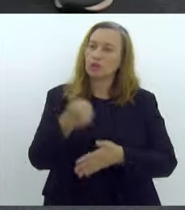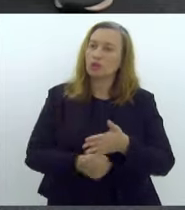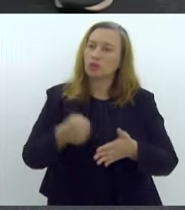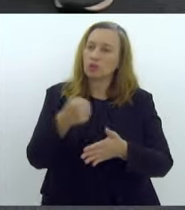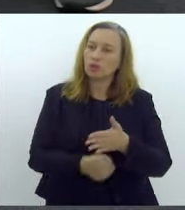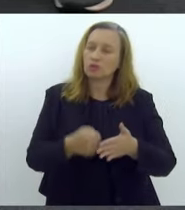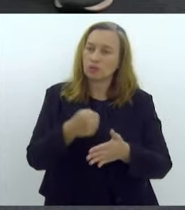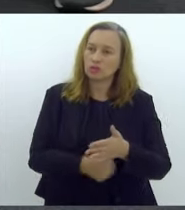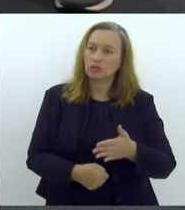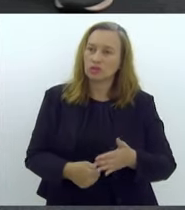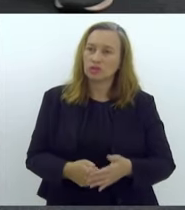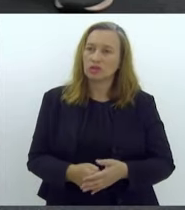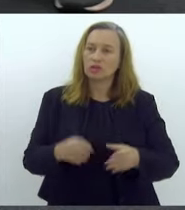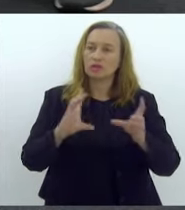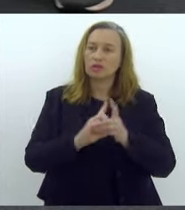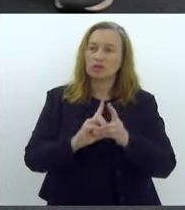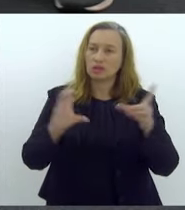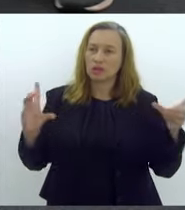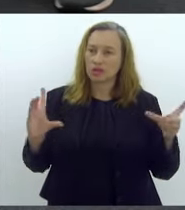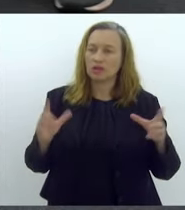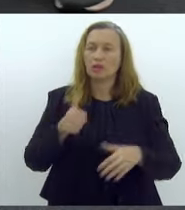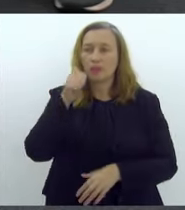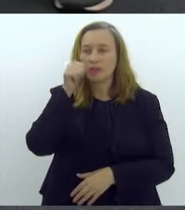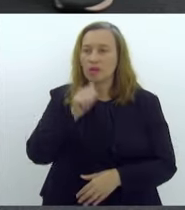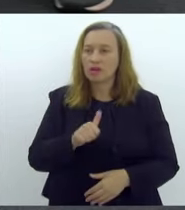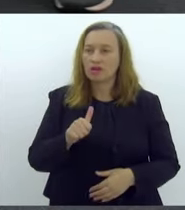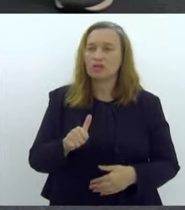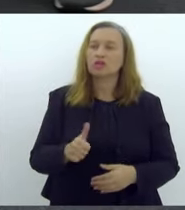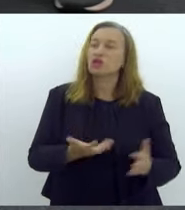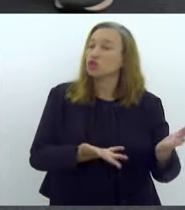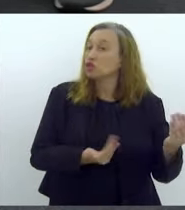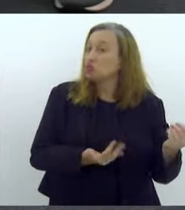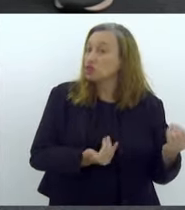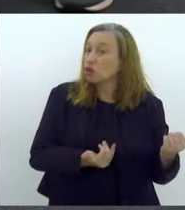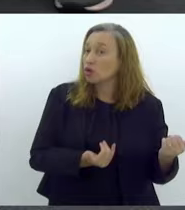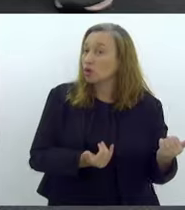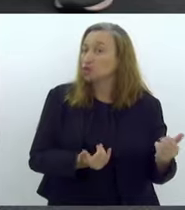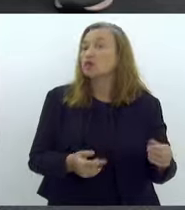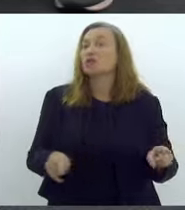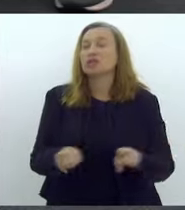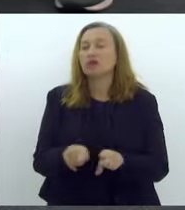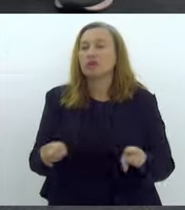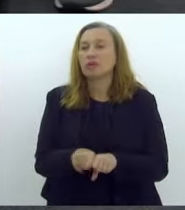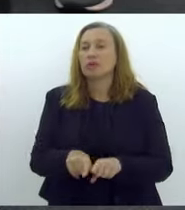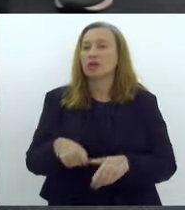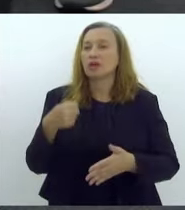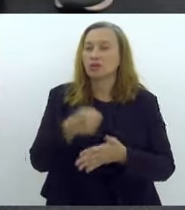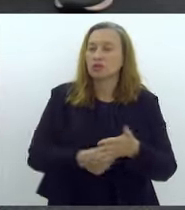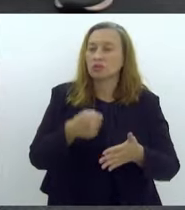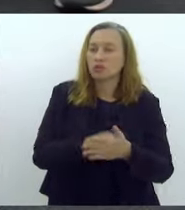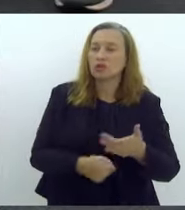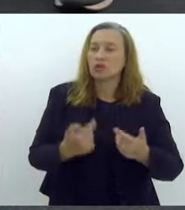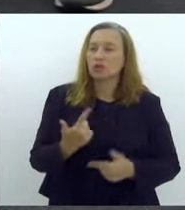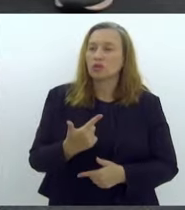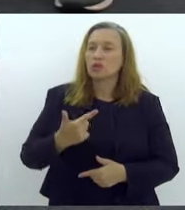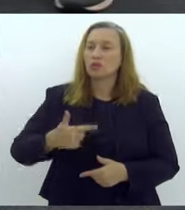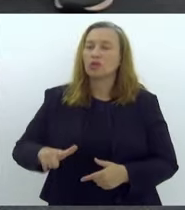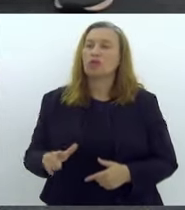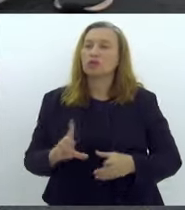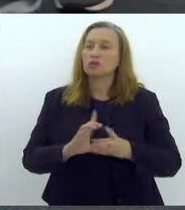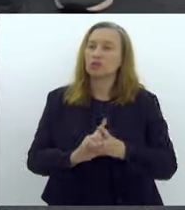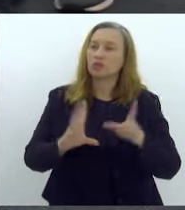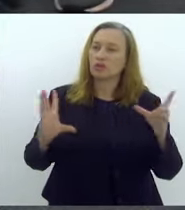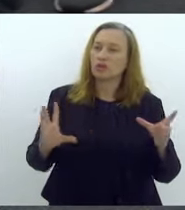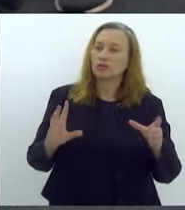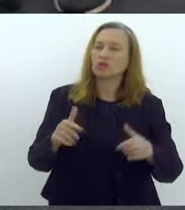pelo restabelecimento da democracia, que eram mulheres, que eram jovens, mas que também lutavam por outros horizontes e marcos democráticos em que